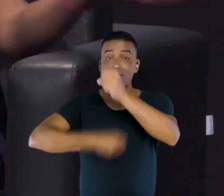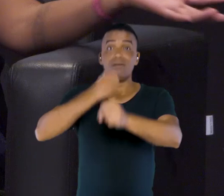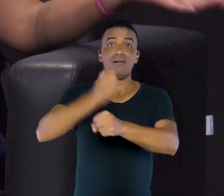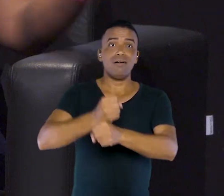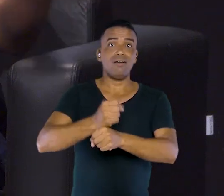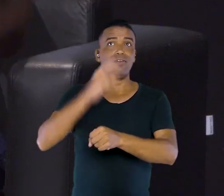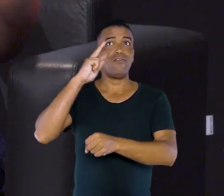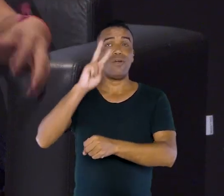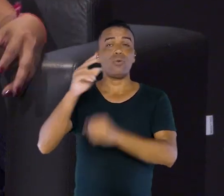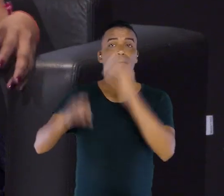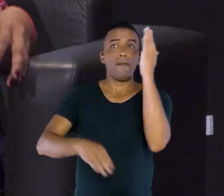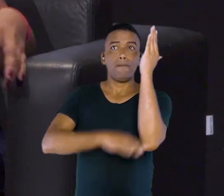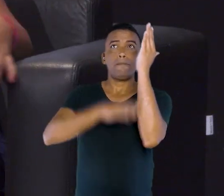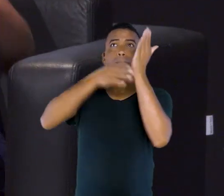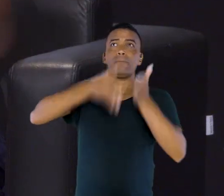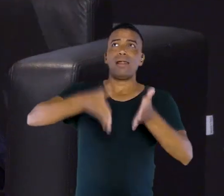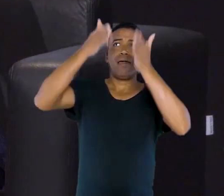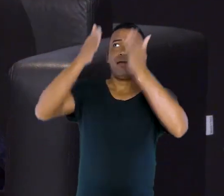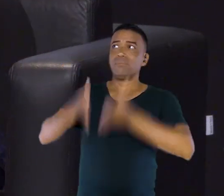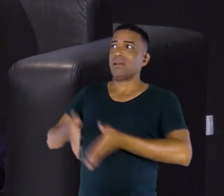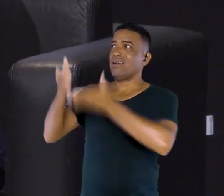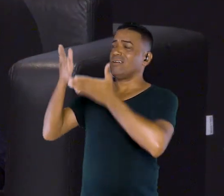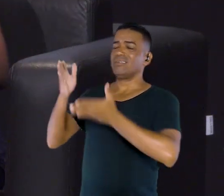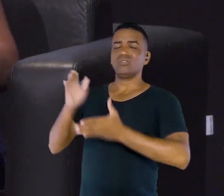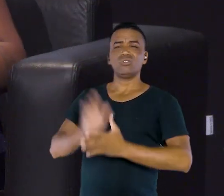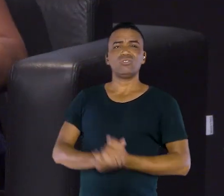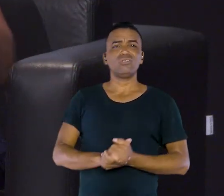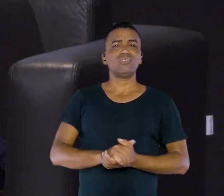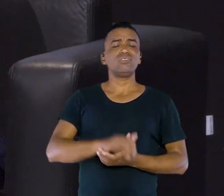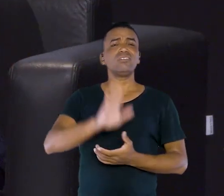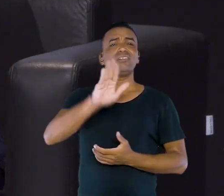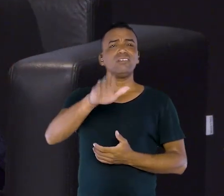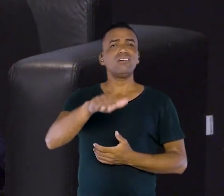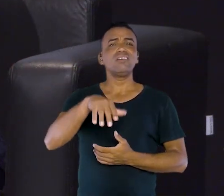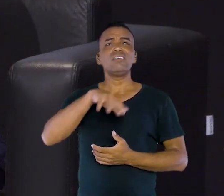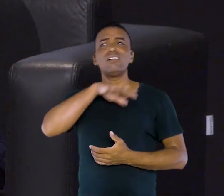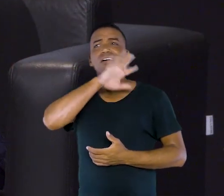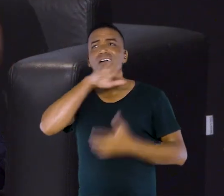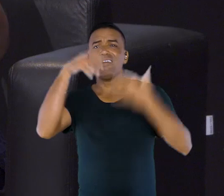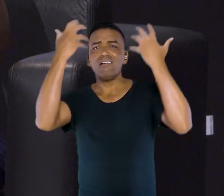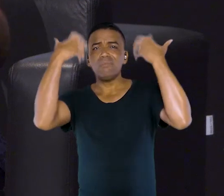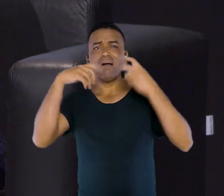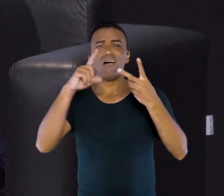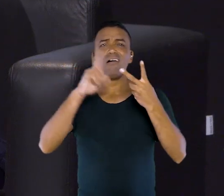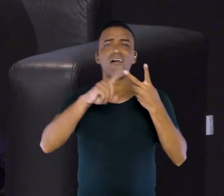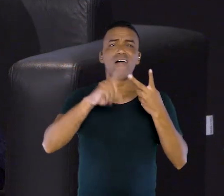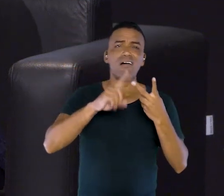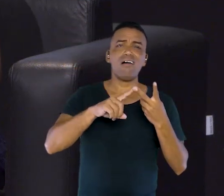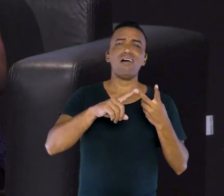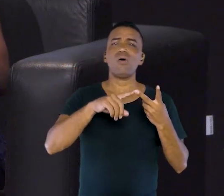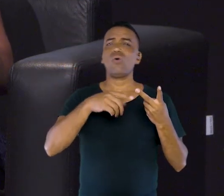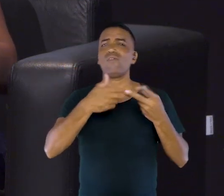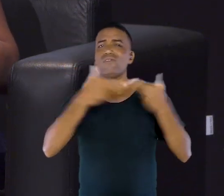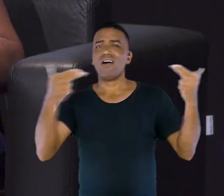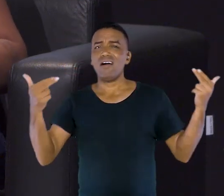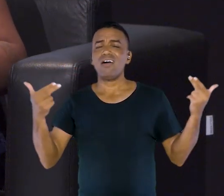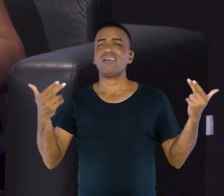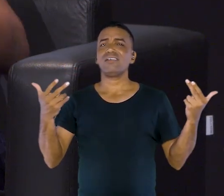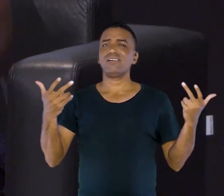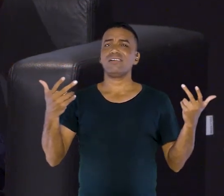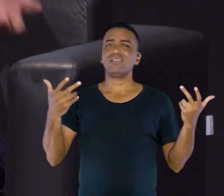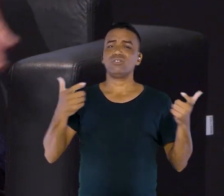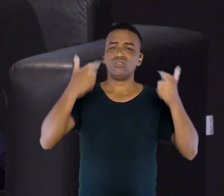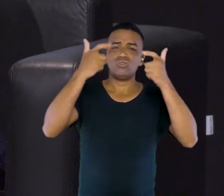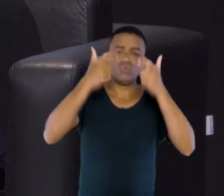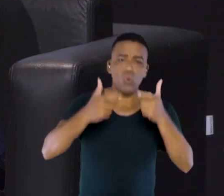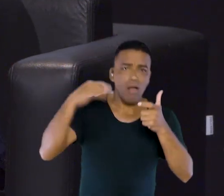anos a gente vê só prédio e perguntar onde estão os donos dos animais, onde estão os lugares sagrados,